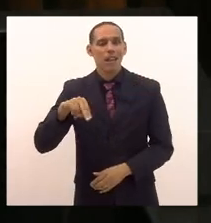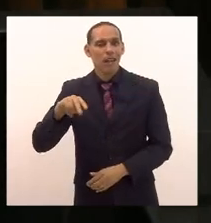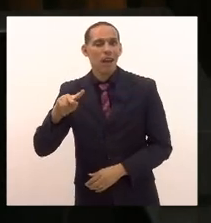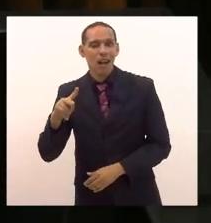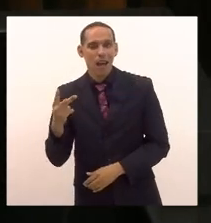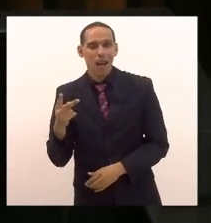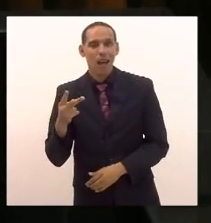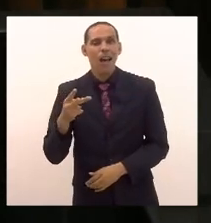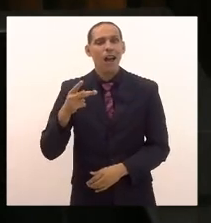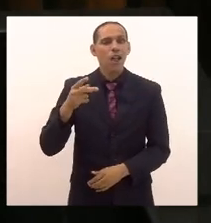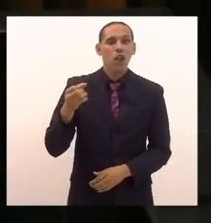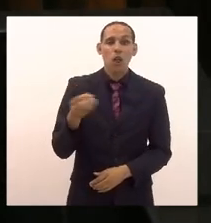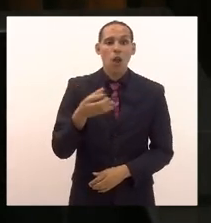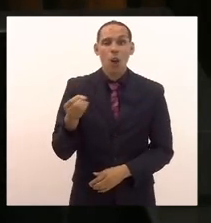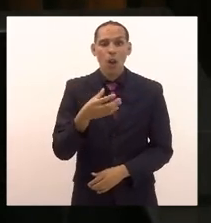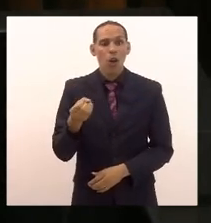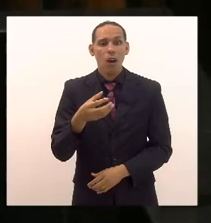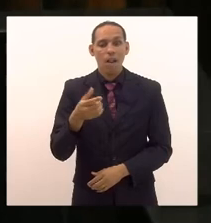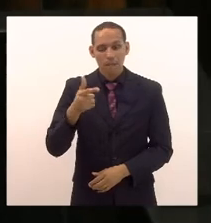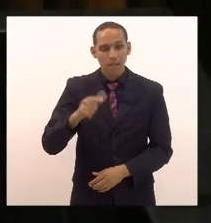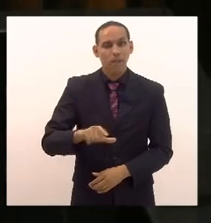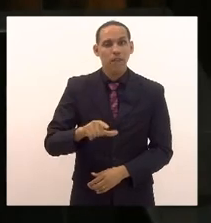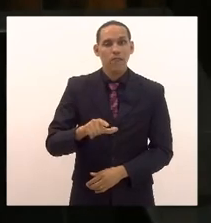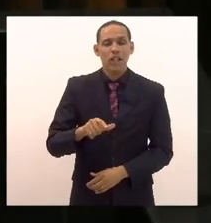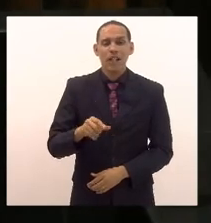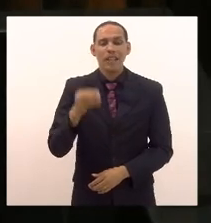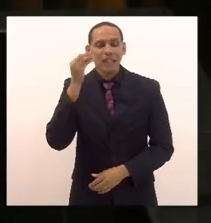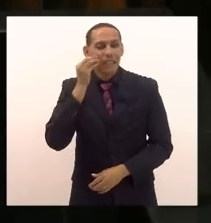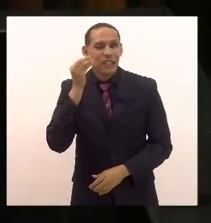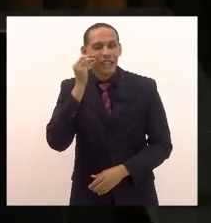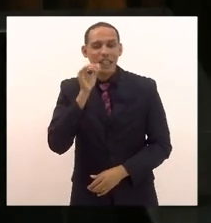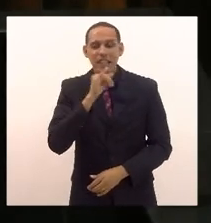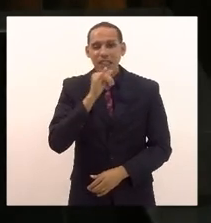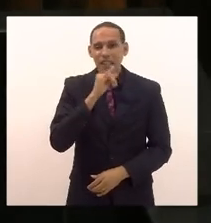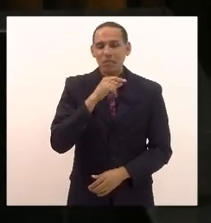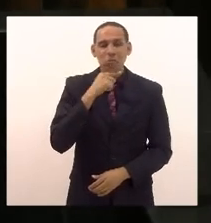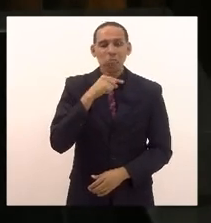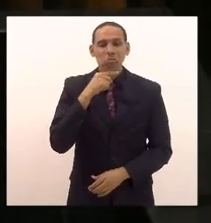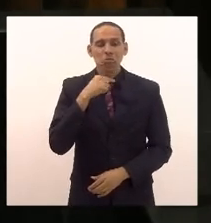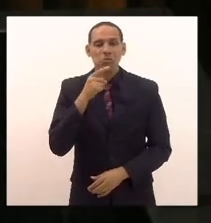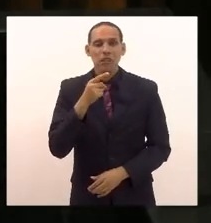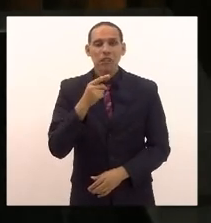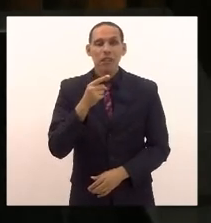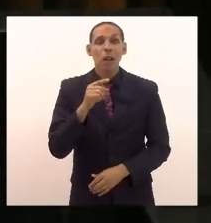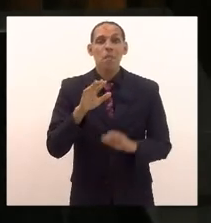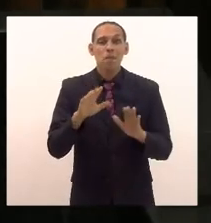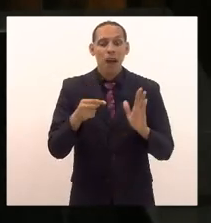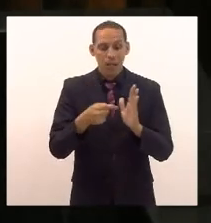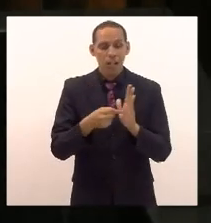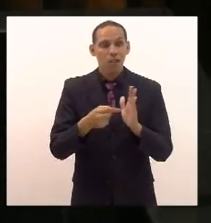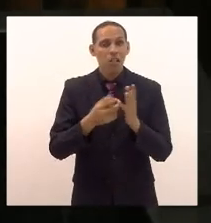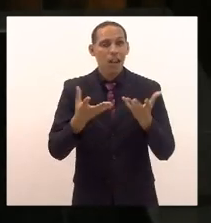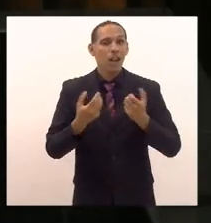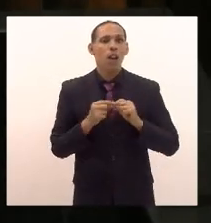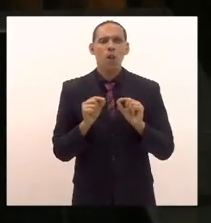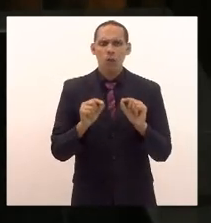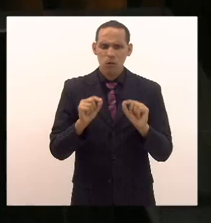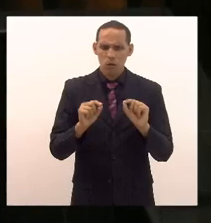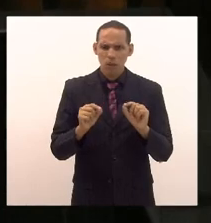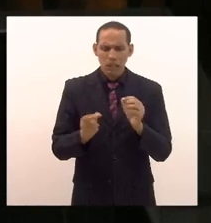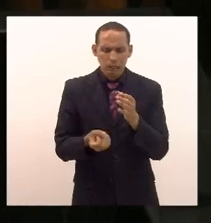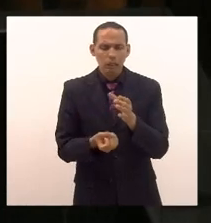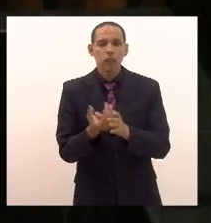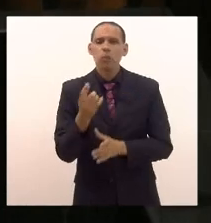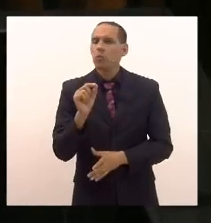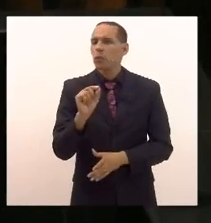CNH não tô conseguindo fazer as suas provas seu status não tô conseguindo e estou recebendo um monte de denúncia dizendo que está se